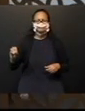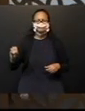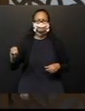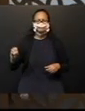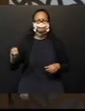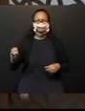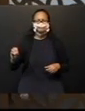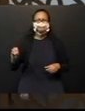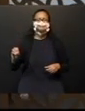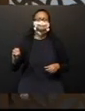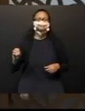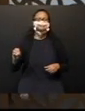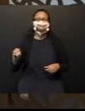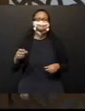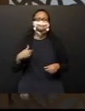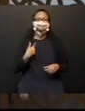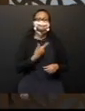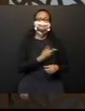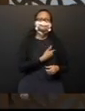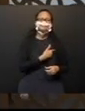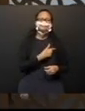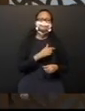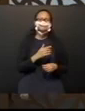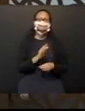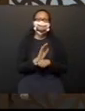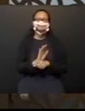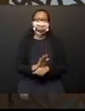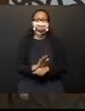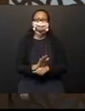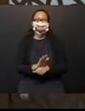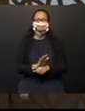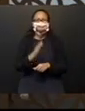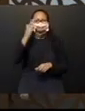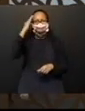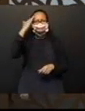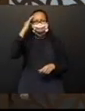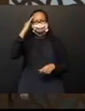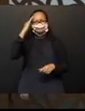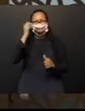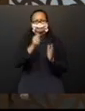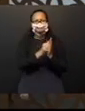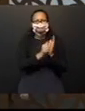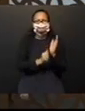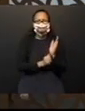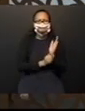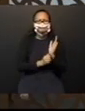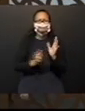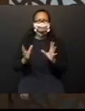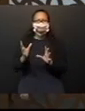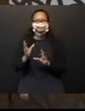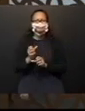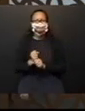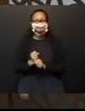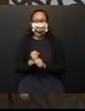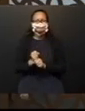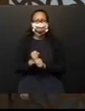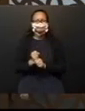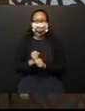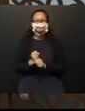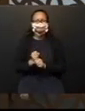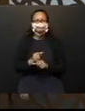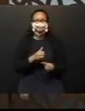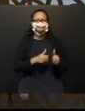ele nos ajuda a entender o algoritmo da adição, né? Esse jogo que vocês fizeram